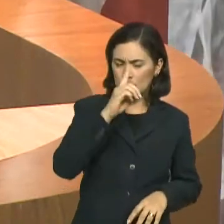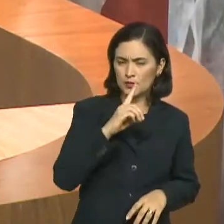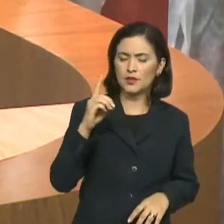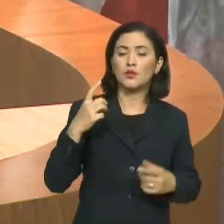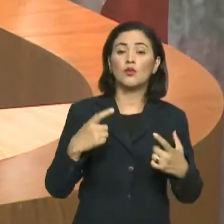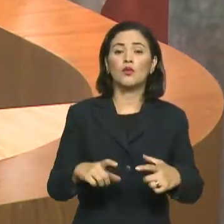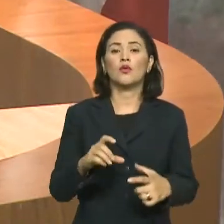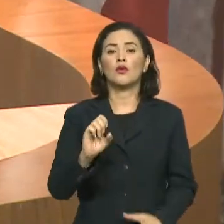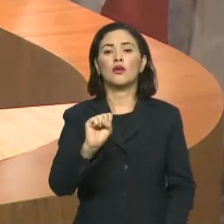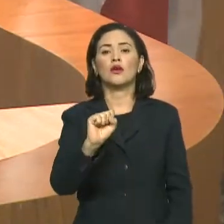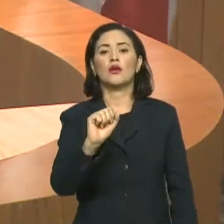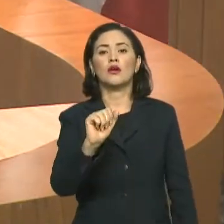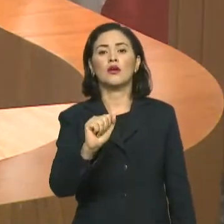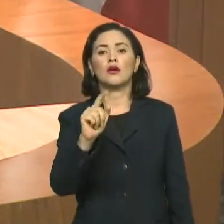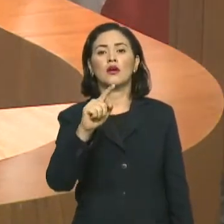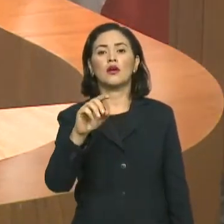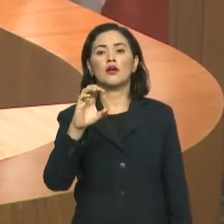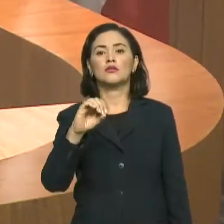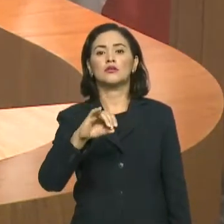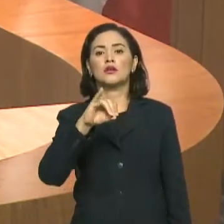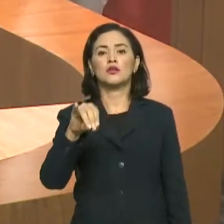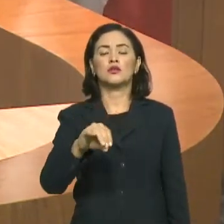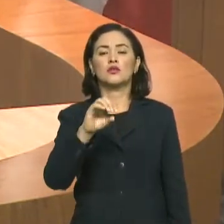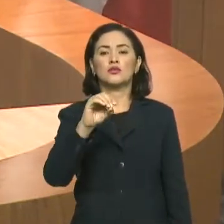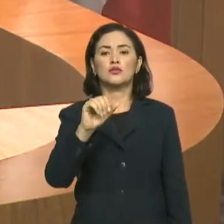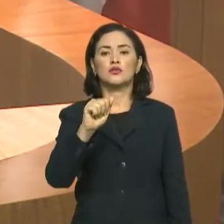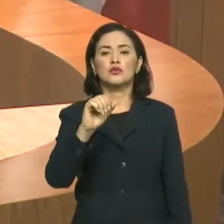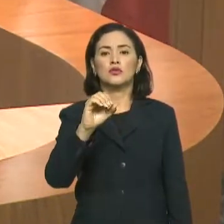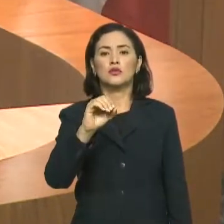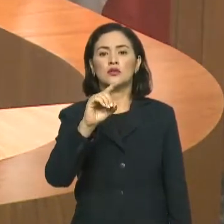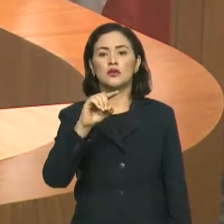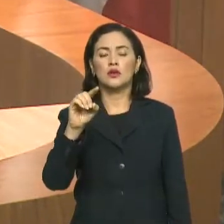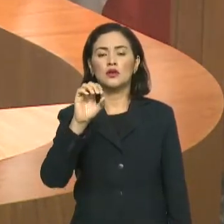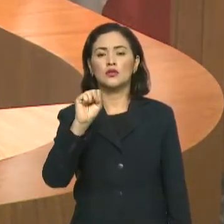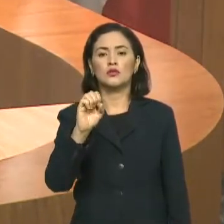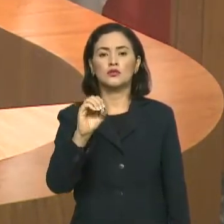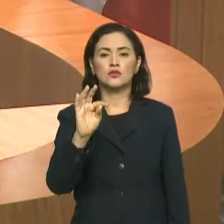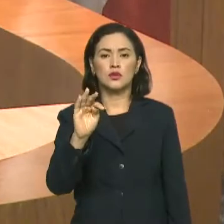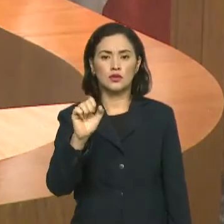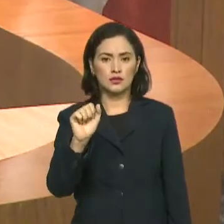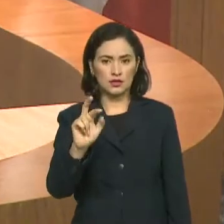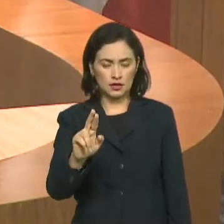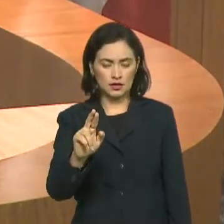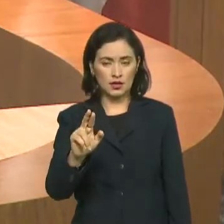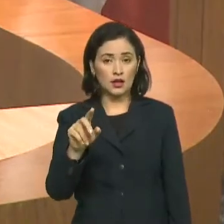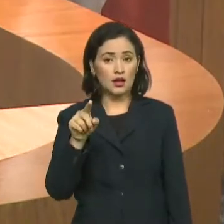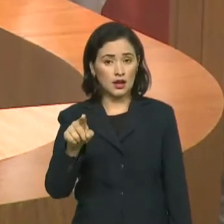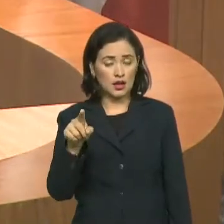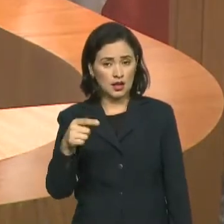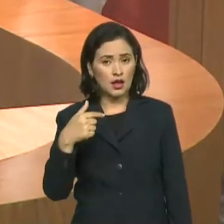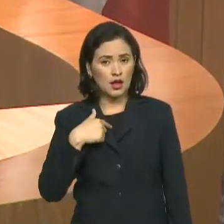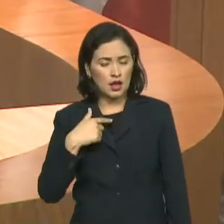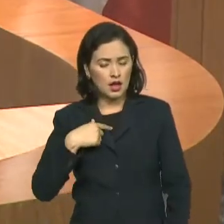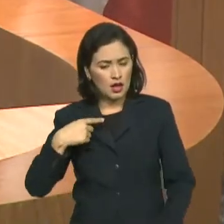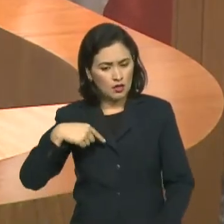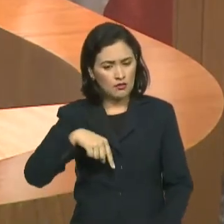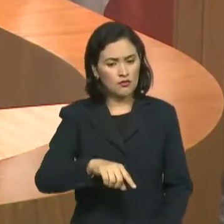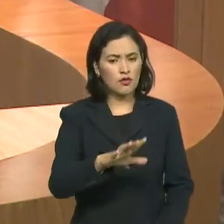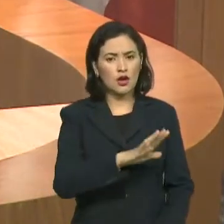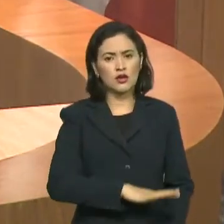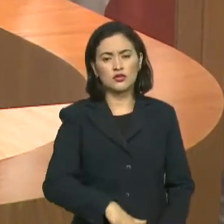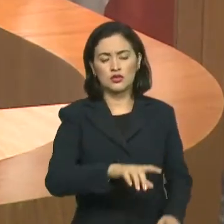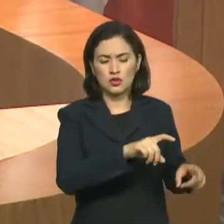Soter. E lá tive a oportunidade de ir até a zona rural